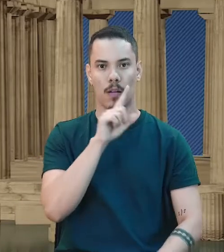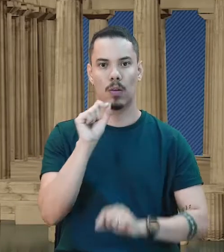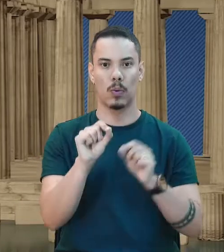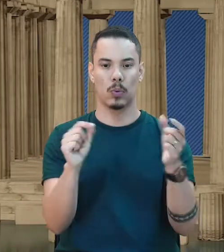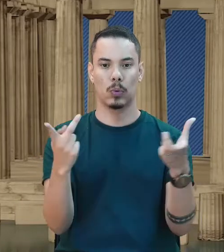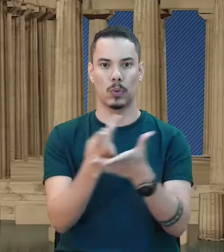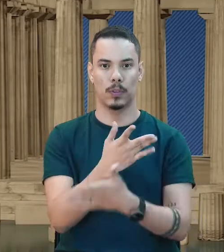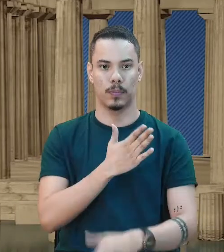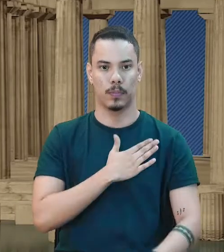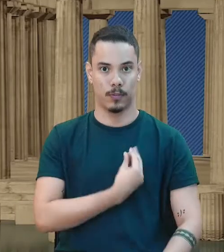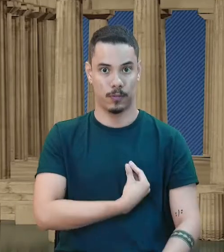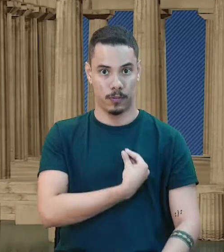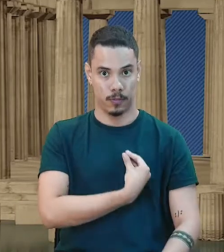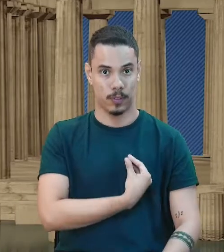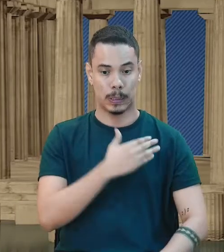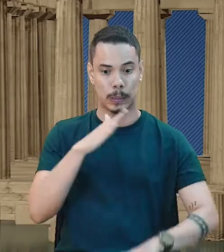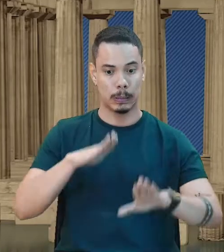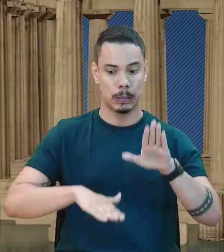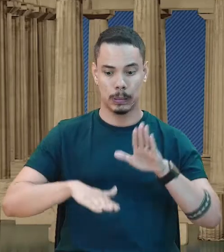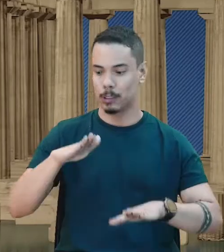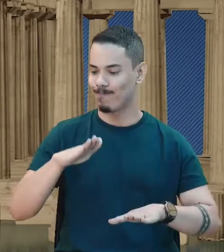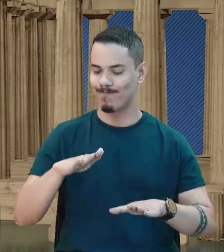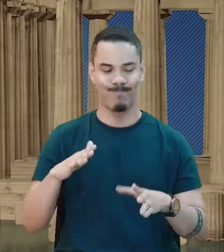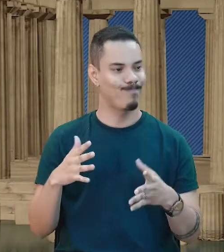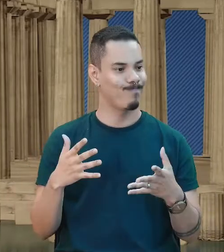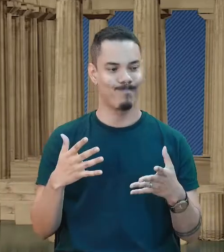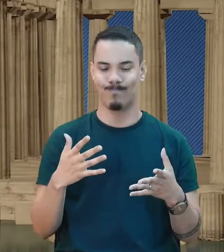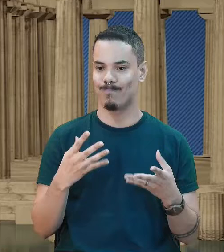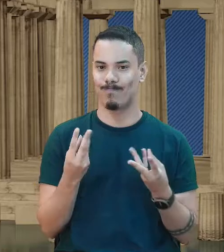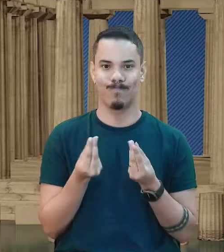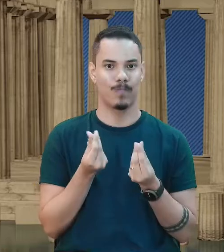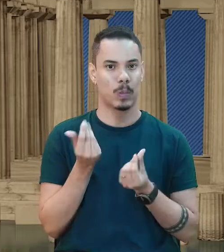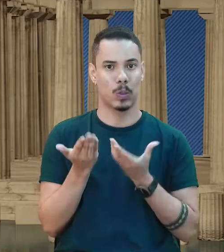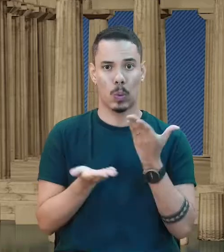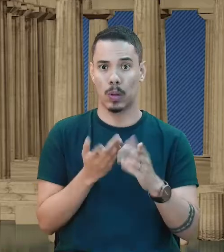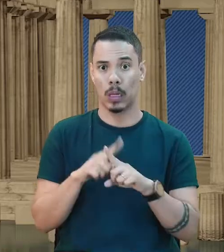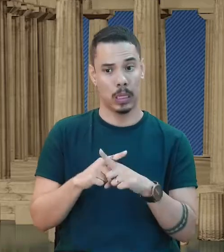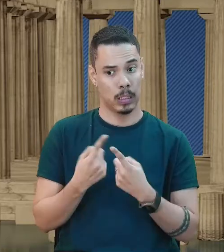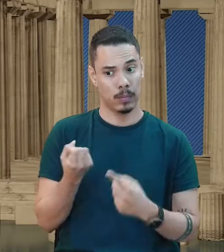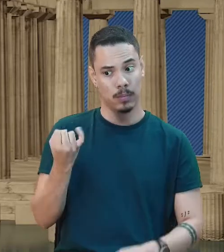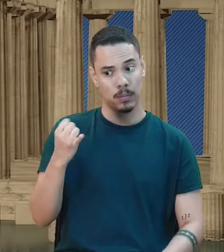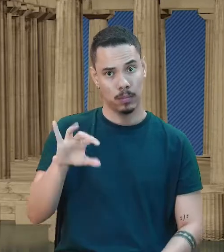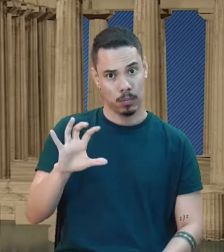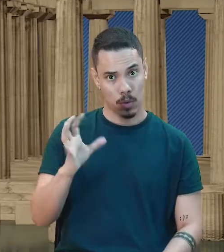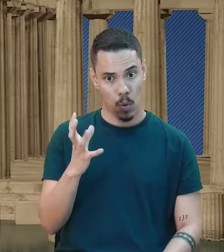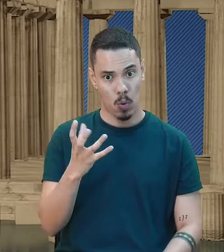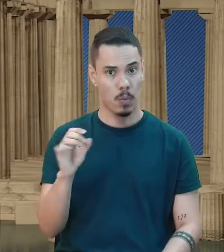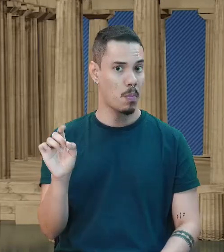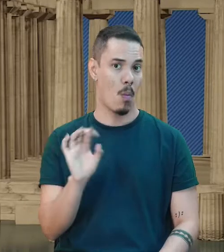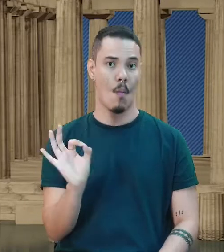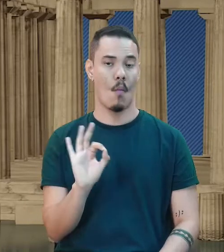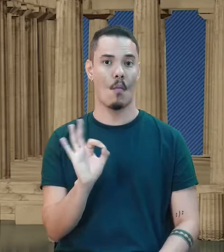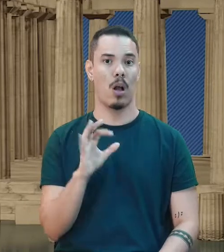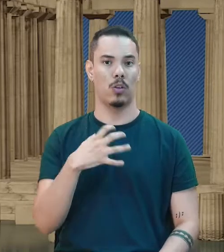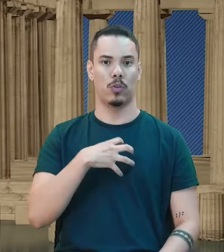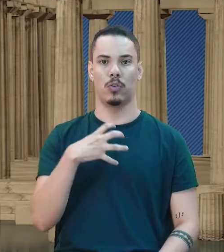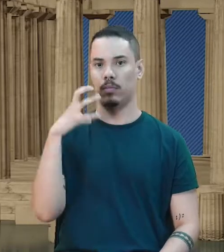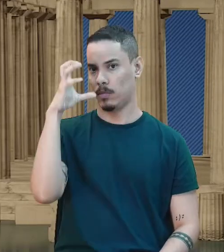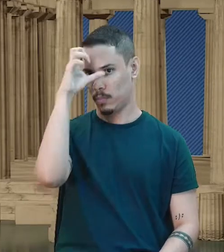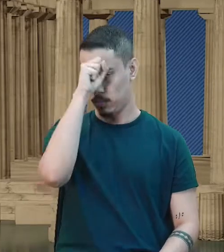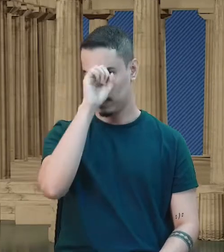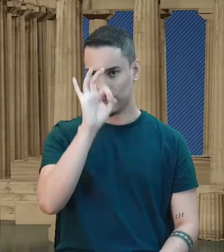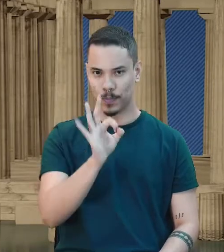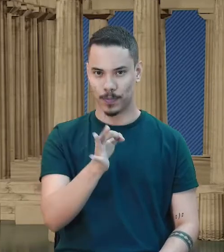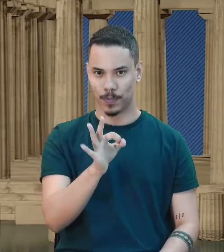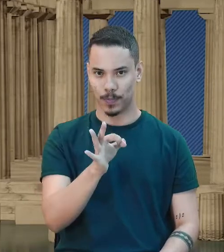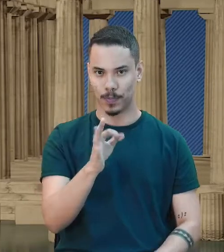nossa vida, que muitas vezes não nos agrada, mas querendo ou não, é uma forma de aprendizado, certinho?